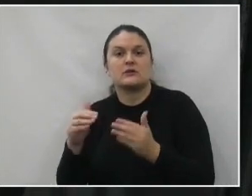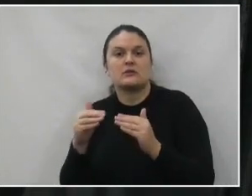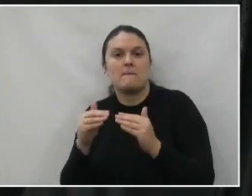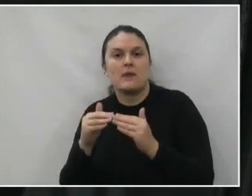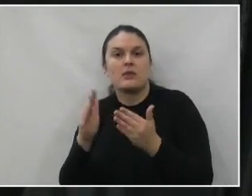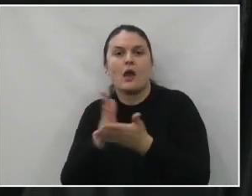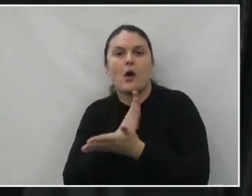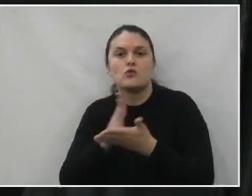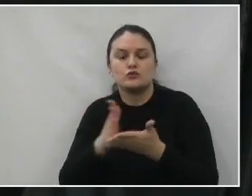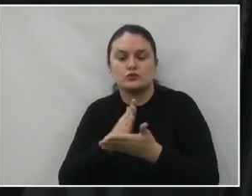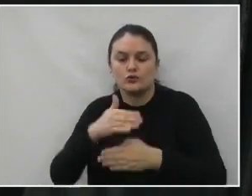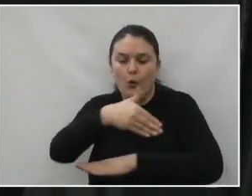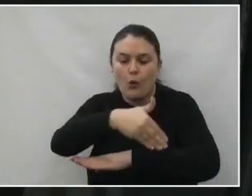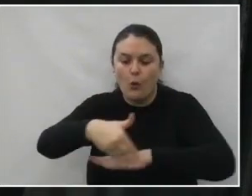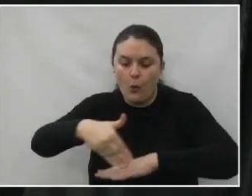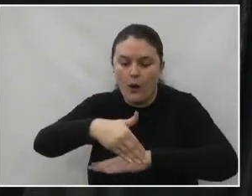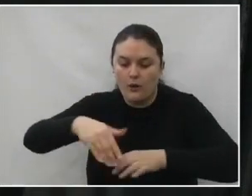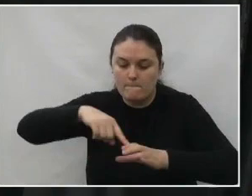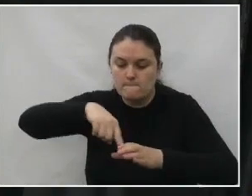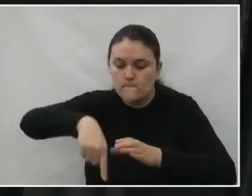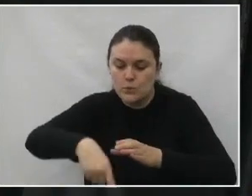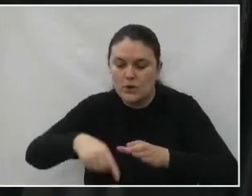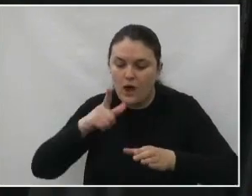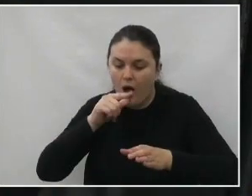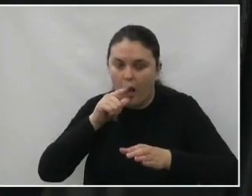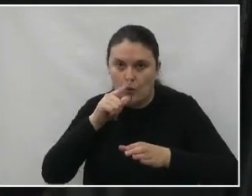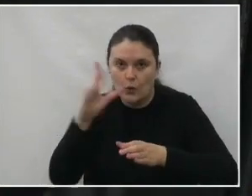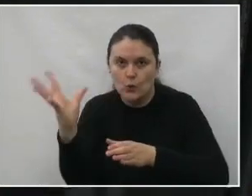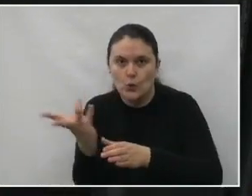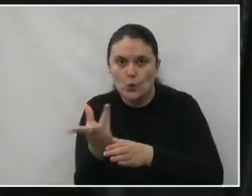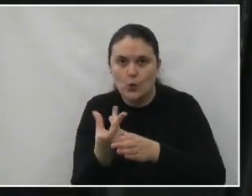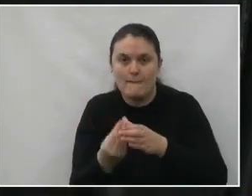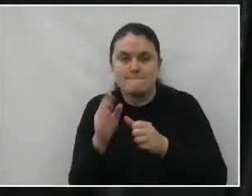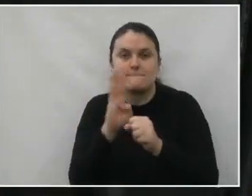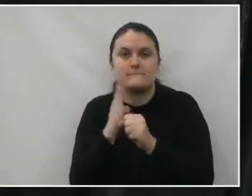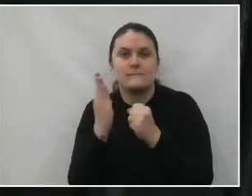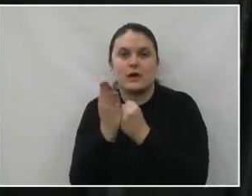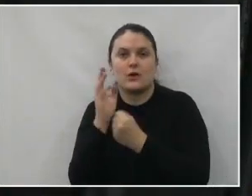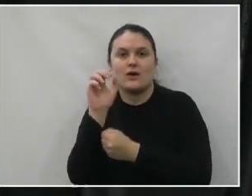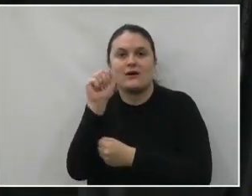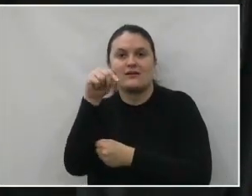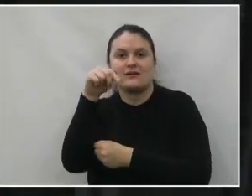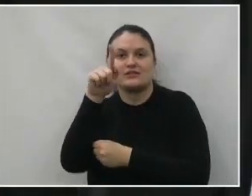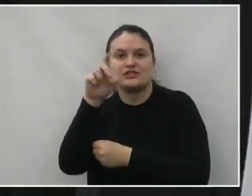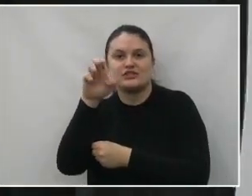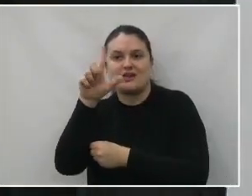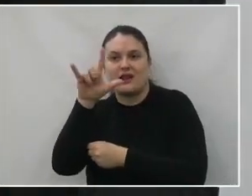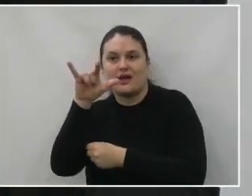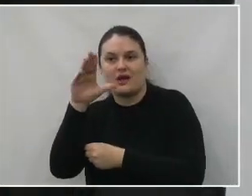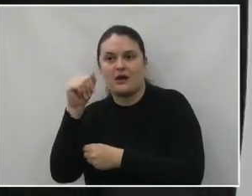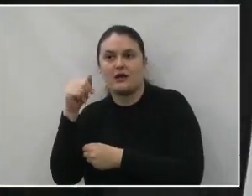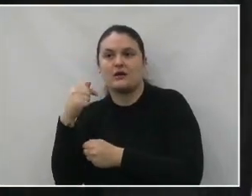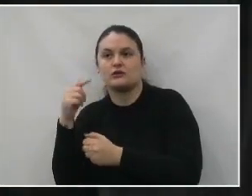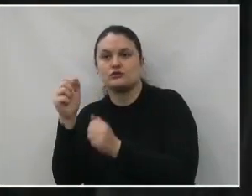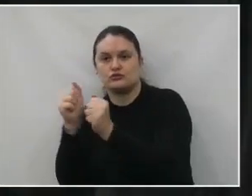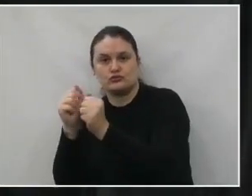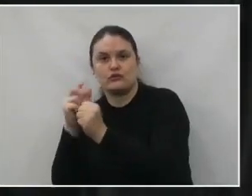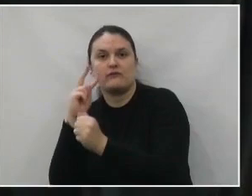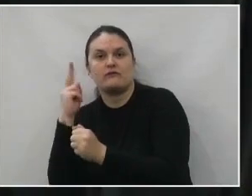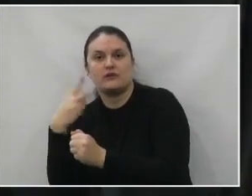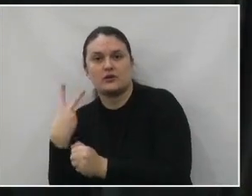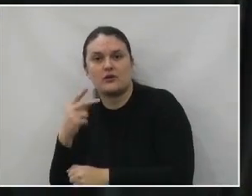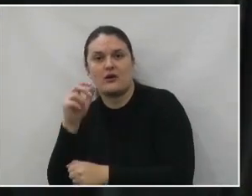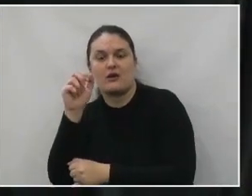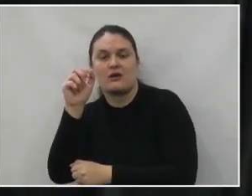de alguns bueiros no bairro do Angélica. Eu sei que o meu colega Pogogelski também sempre pede